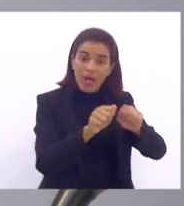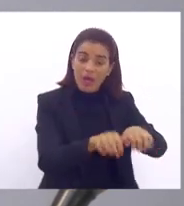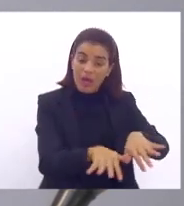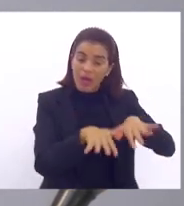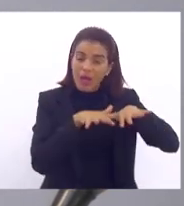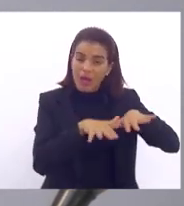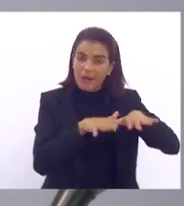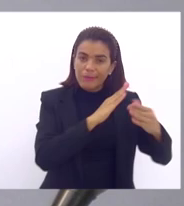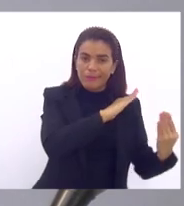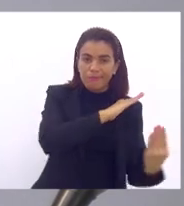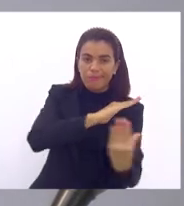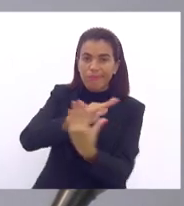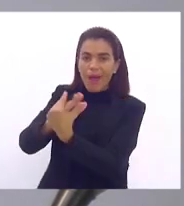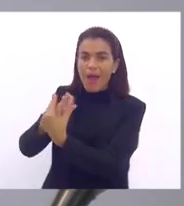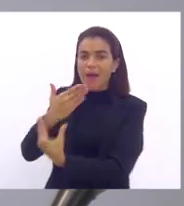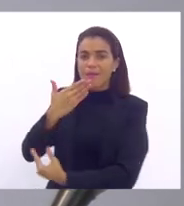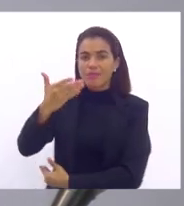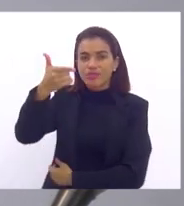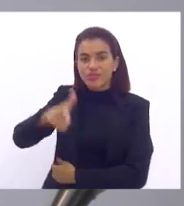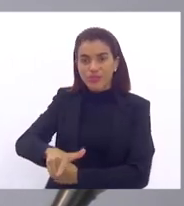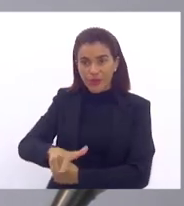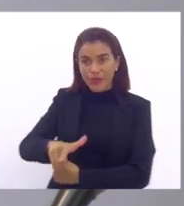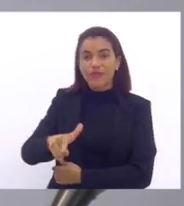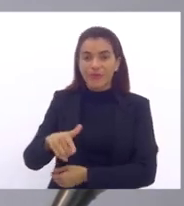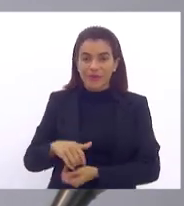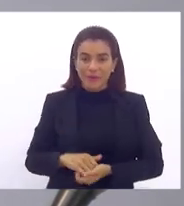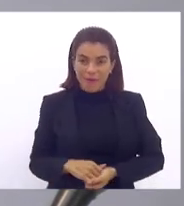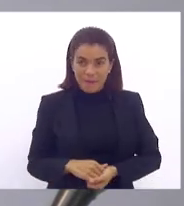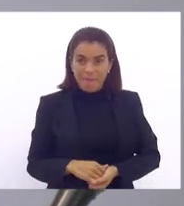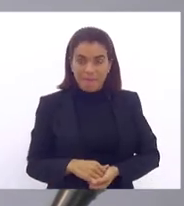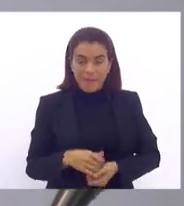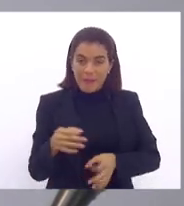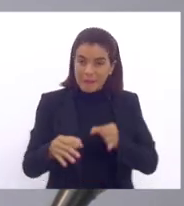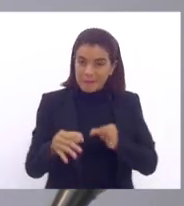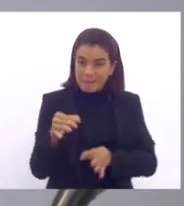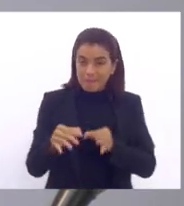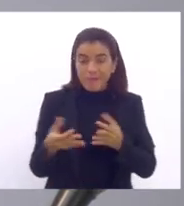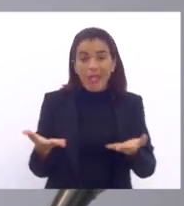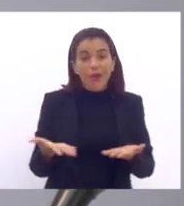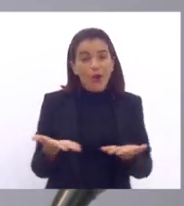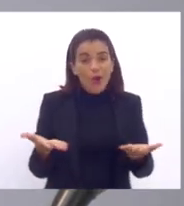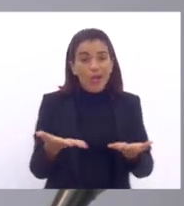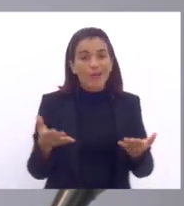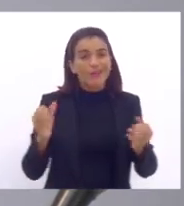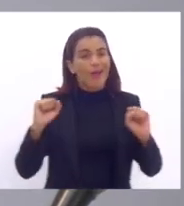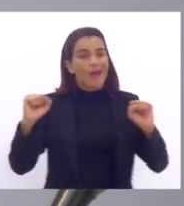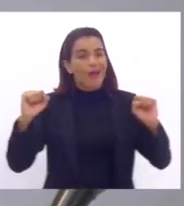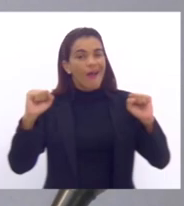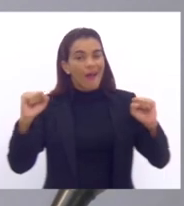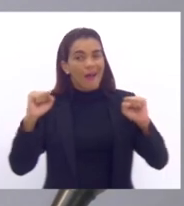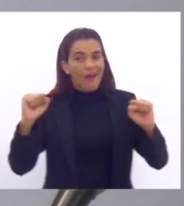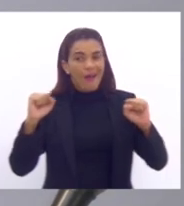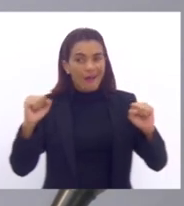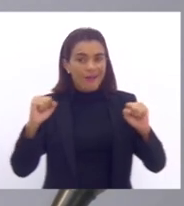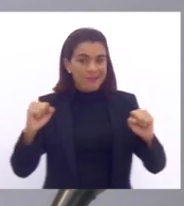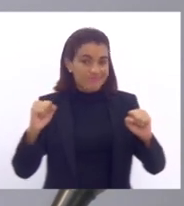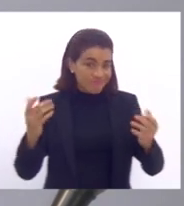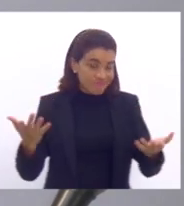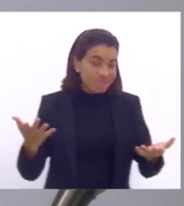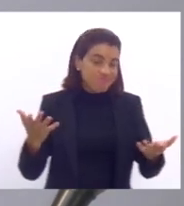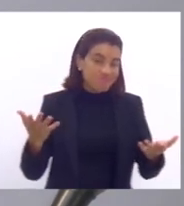recorrer e recorreu né E tá se comemorando hoje quando já se passou que